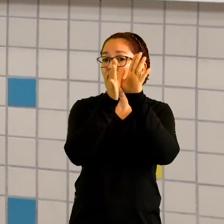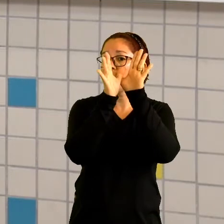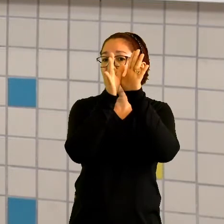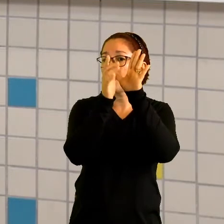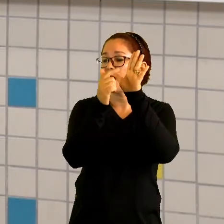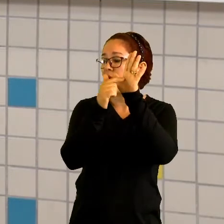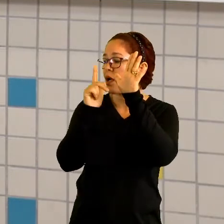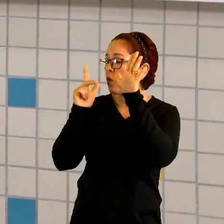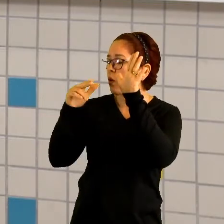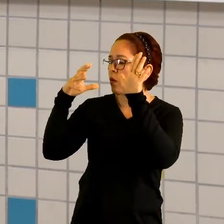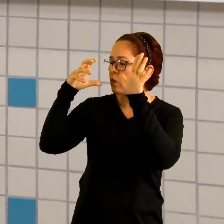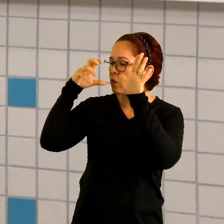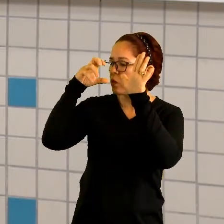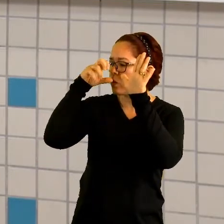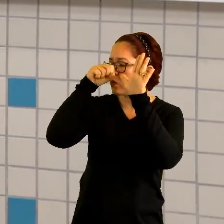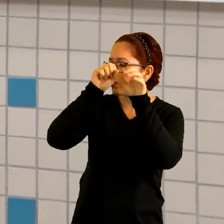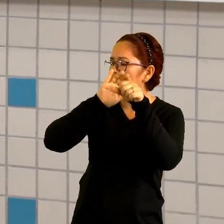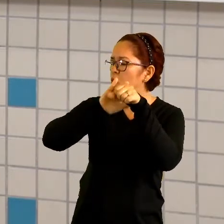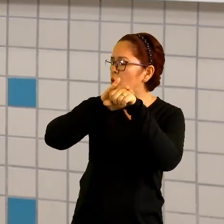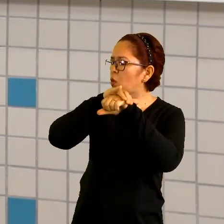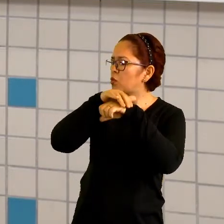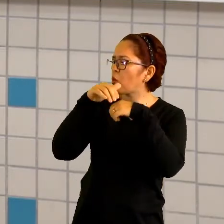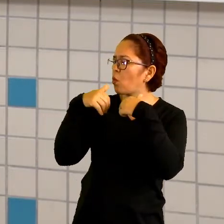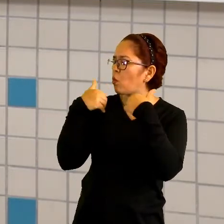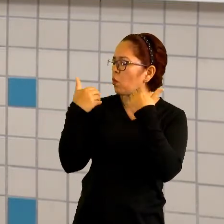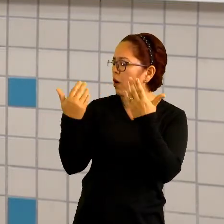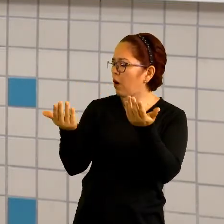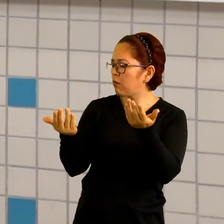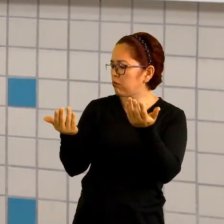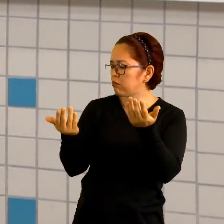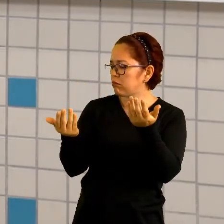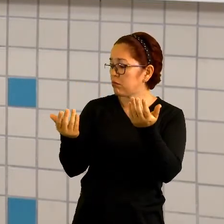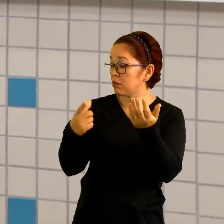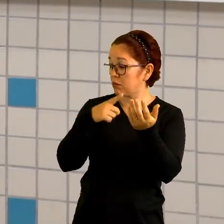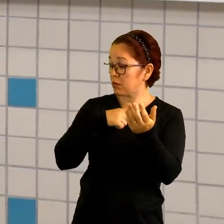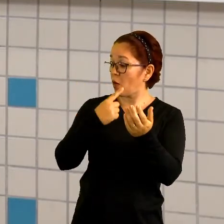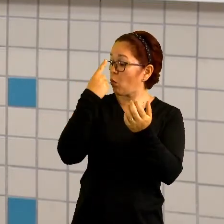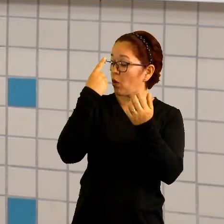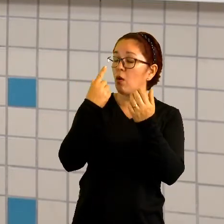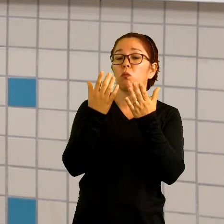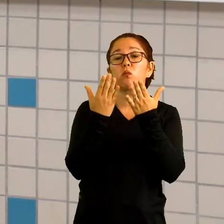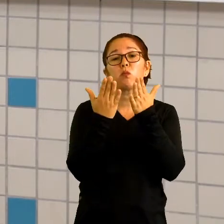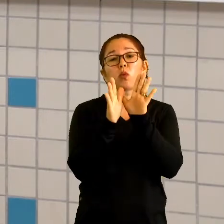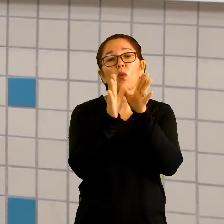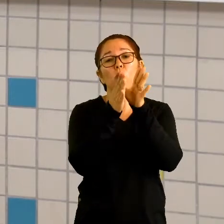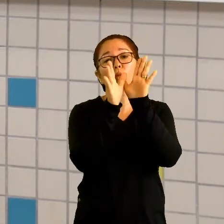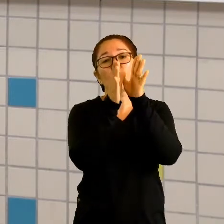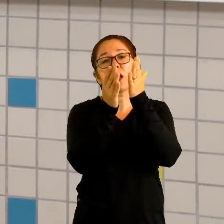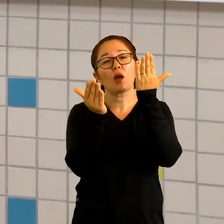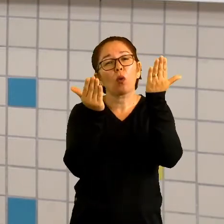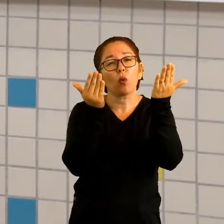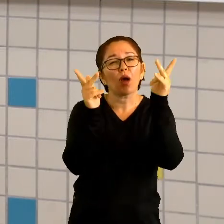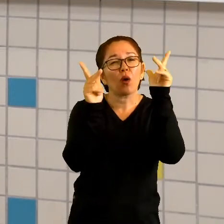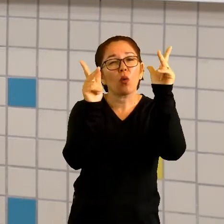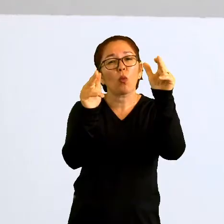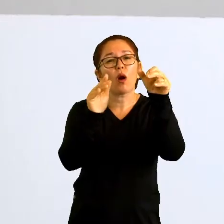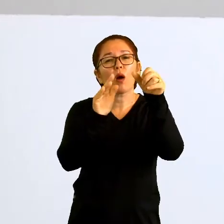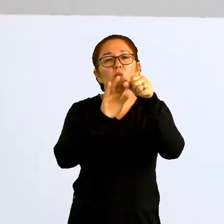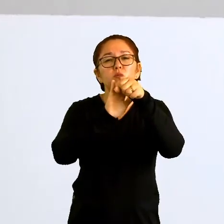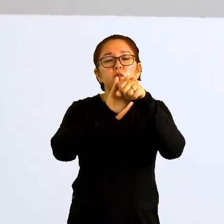noite? Vocês perceberam? Tem uma borboleta lá que foi comparada à noite. Conseguiu entender,